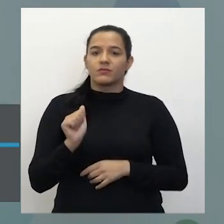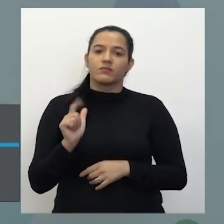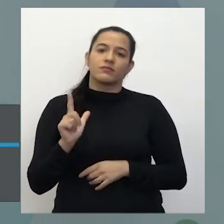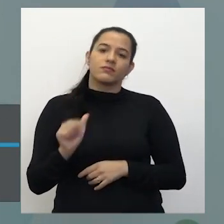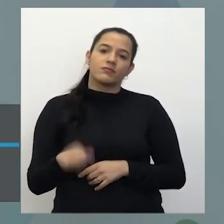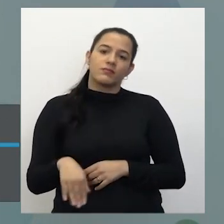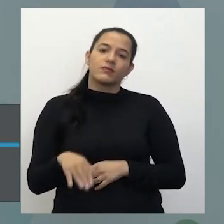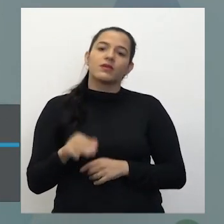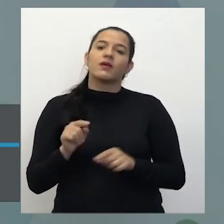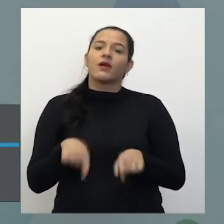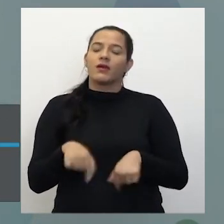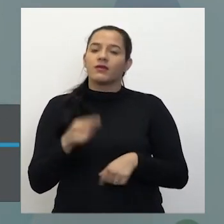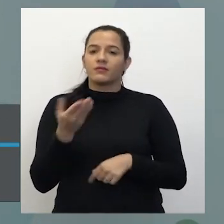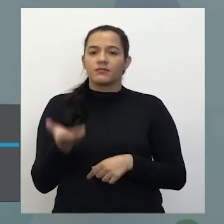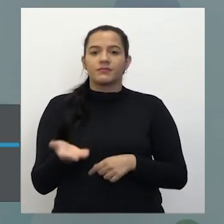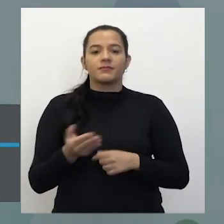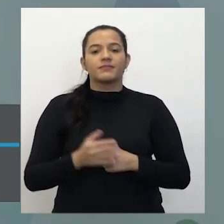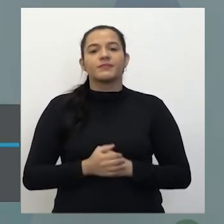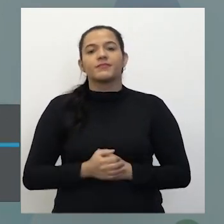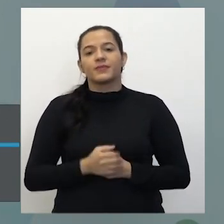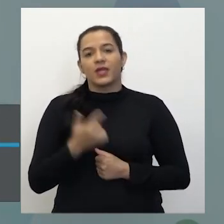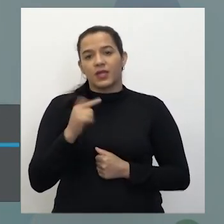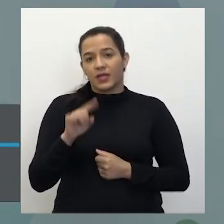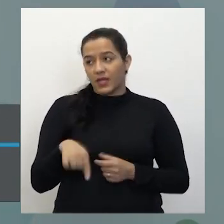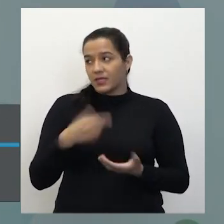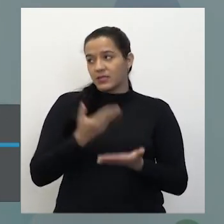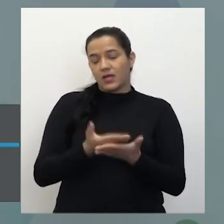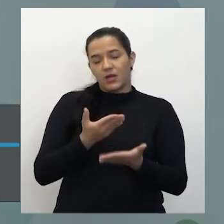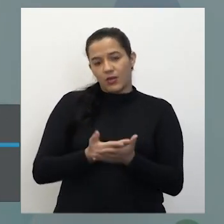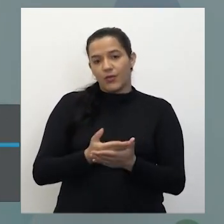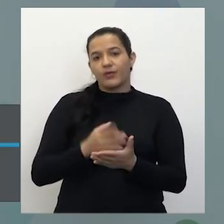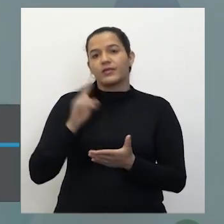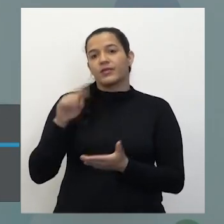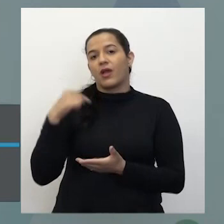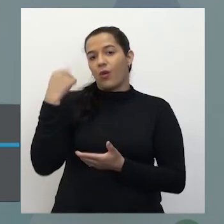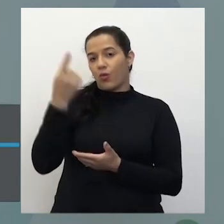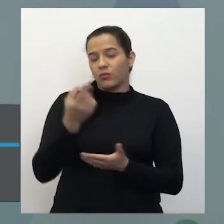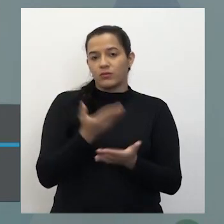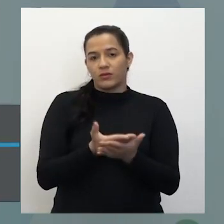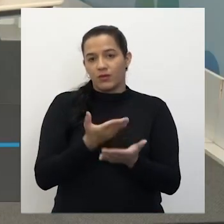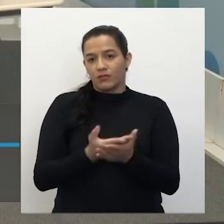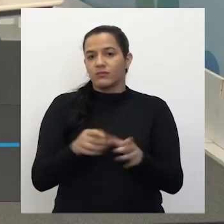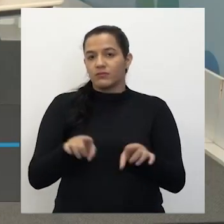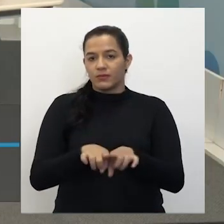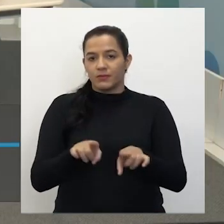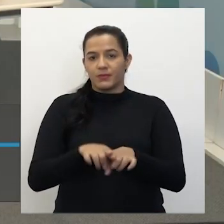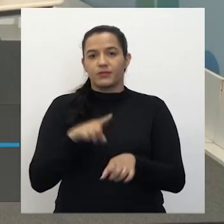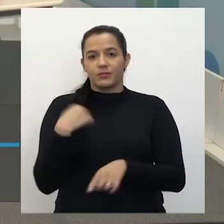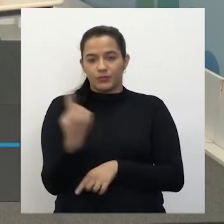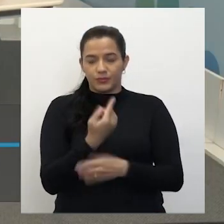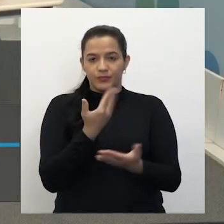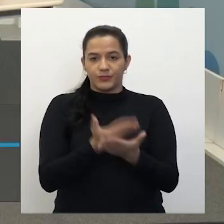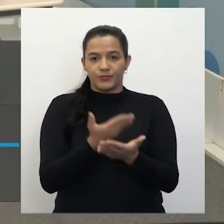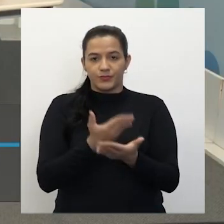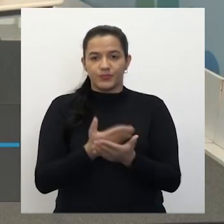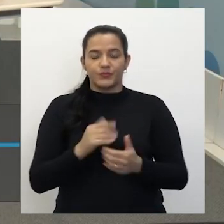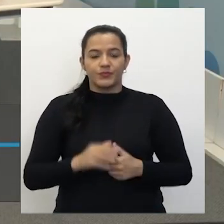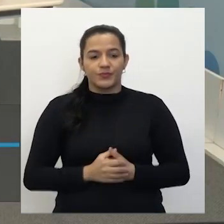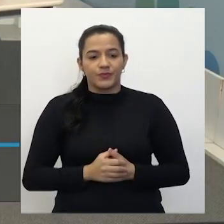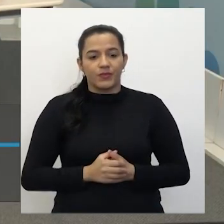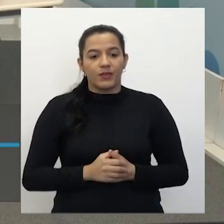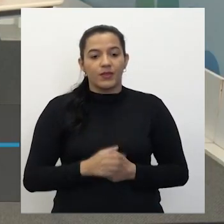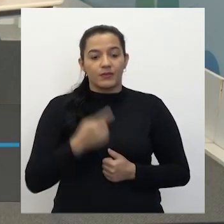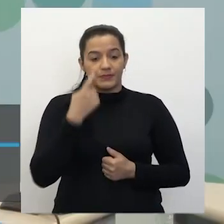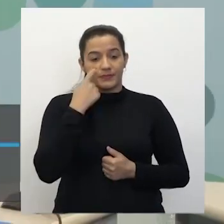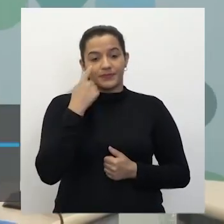falar mais sobre slam nesta aula e na próxima aula. Então não perca, vai ser bem legal, professora. A Lari, ela está falando que fez aqui um sarau